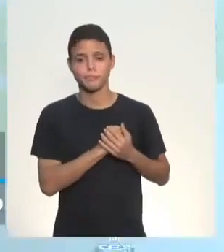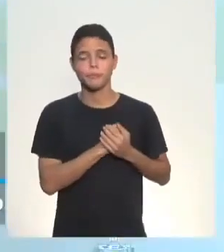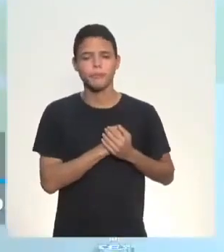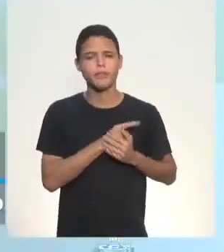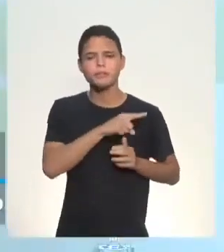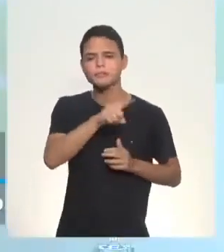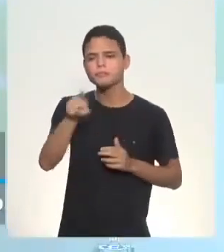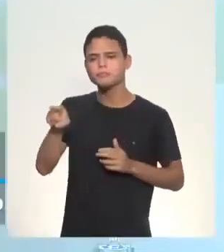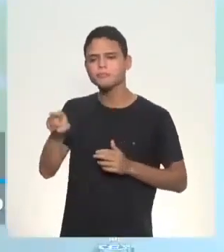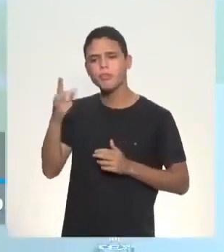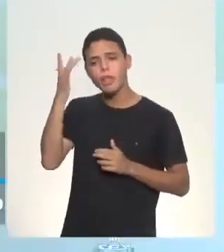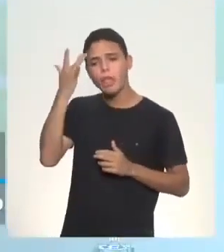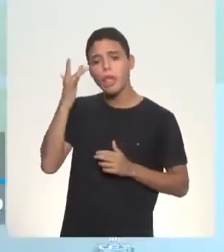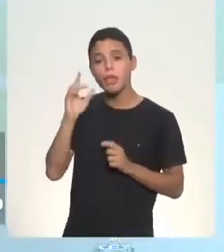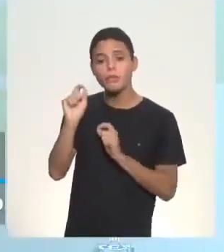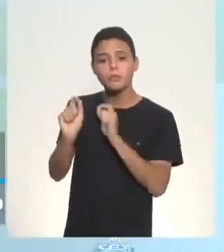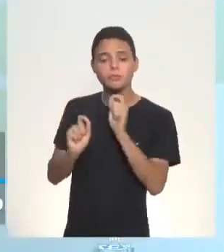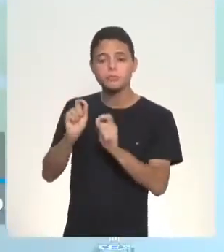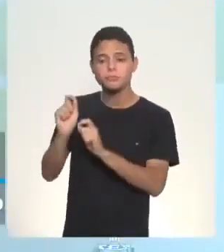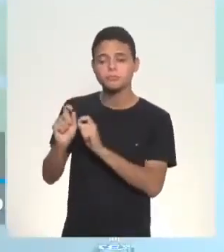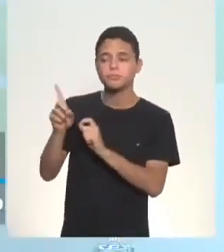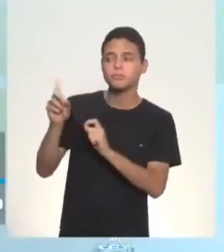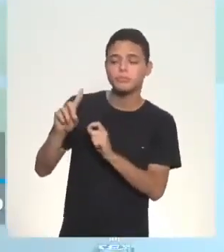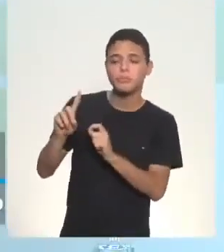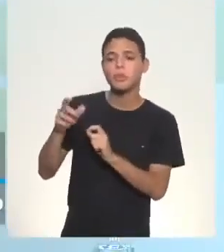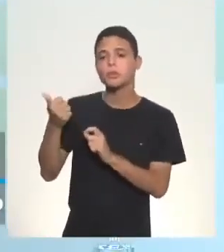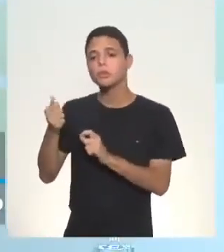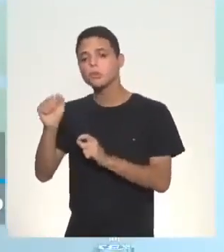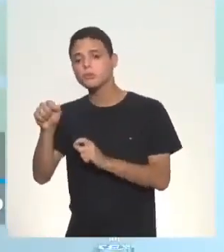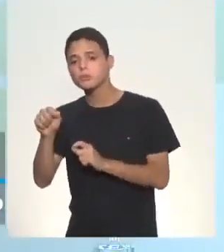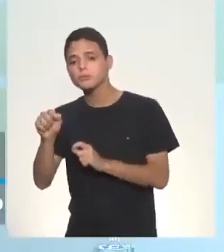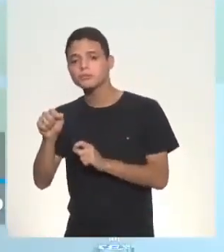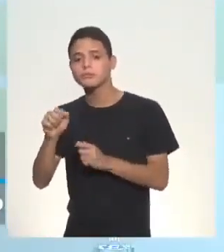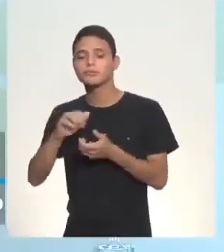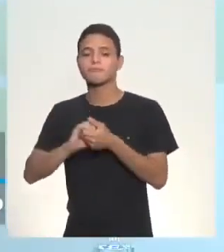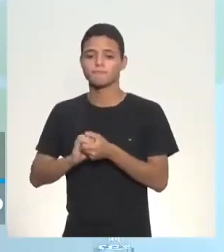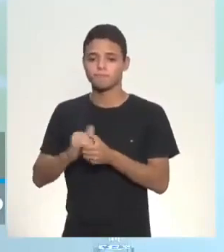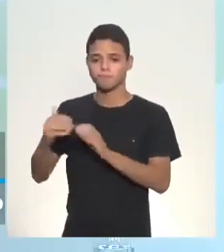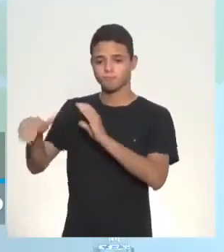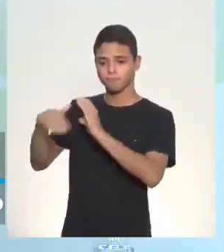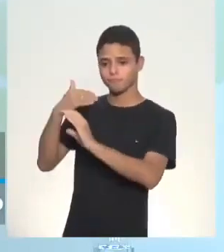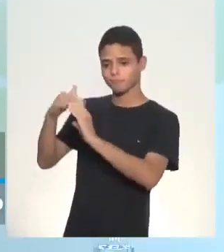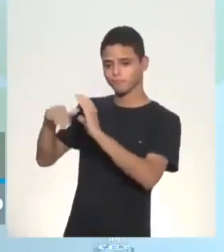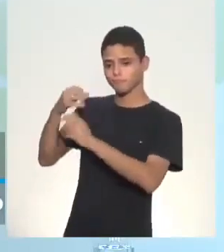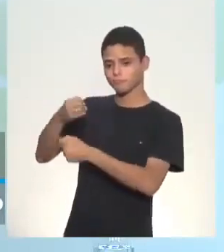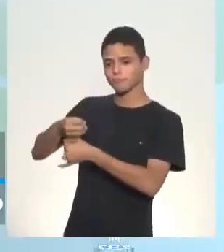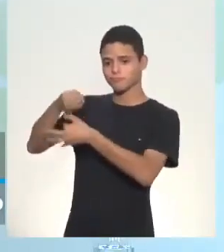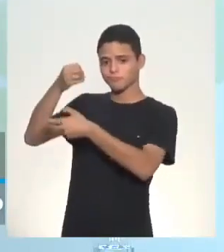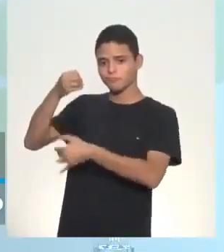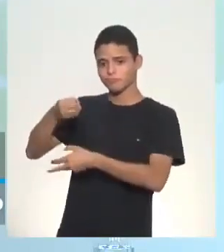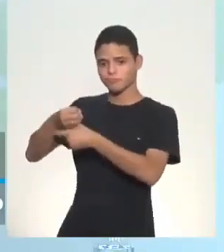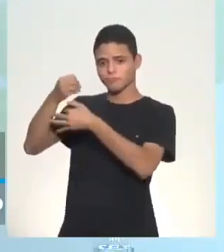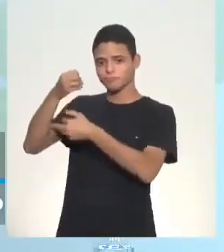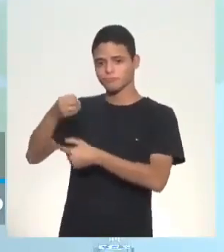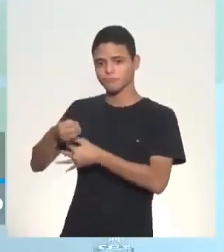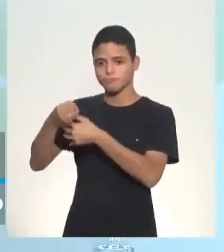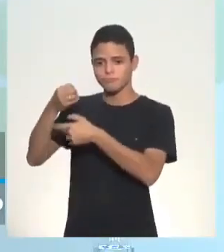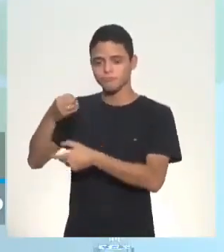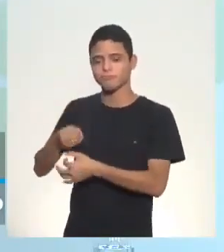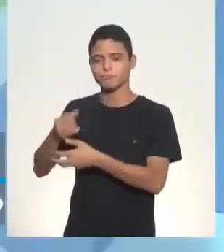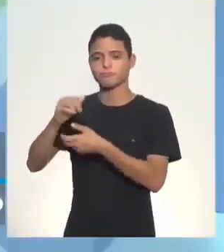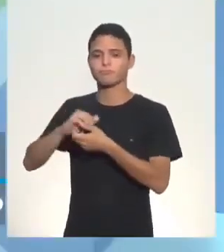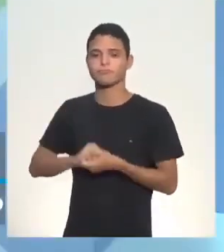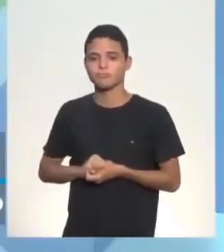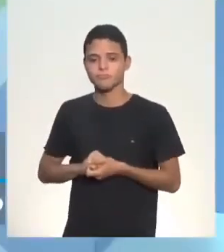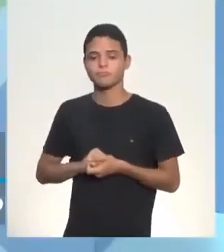acham? Vai respondendo no chat de novo, sim ou não? Se vocês falarem não, não passe para a próxima, vão ficar um desafio maior. Agora estão falando aqui. Estão falando o quê? O que está acontecendo?